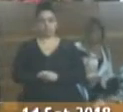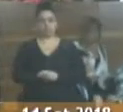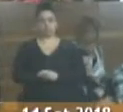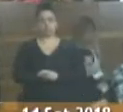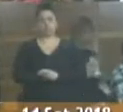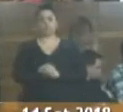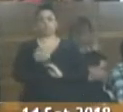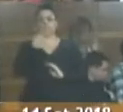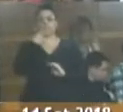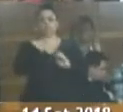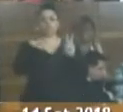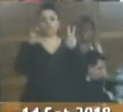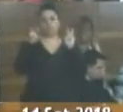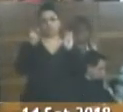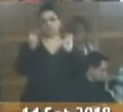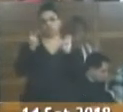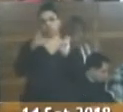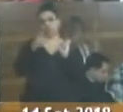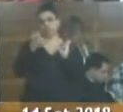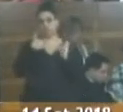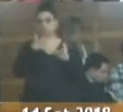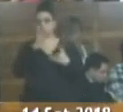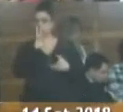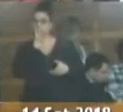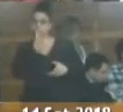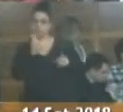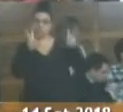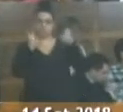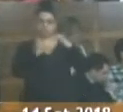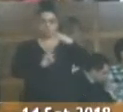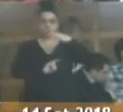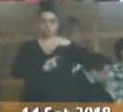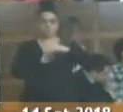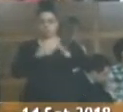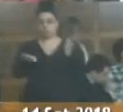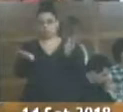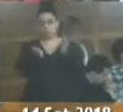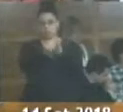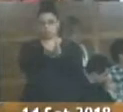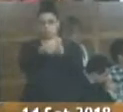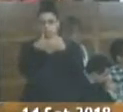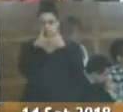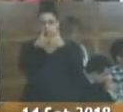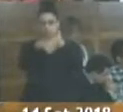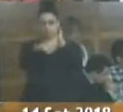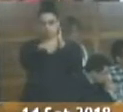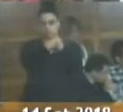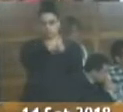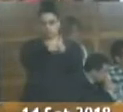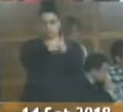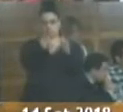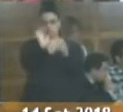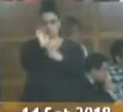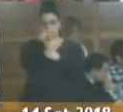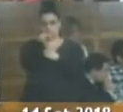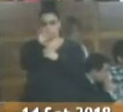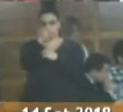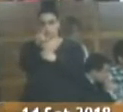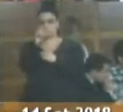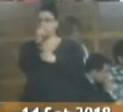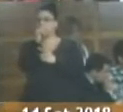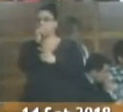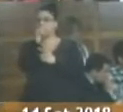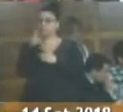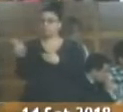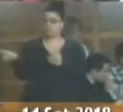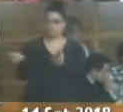questões, para depois poder responder a questão do CAS, que eu acho que é uma solução sua. A Enel